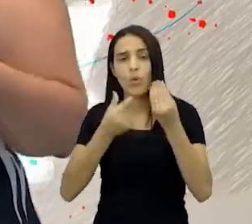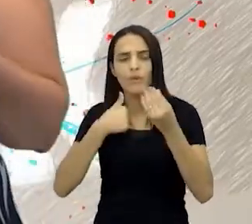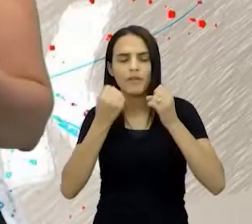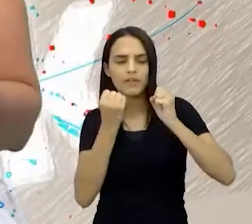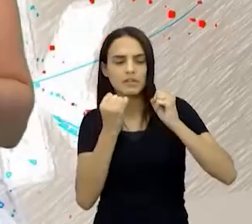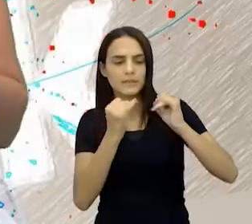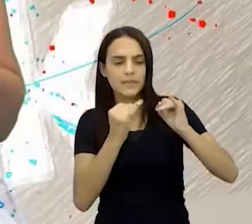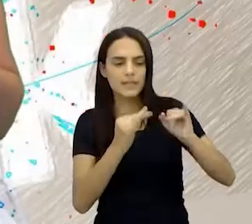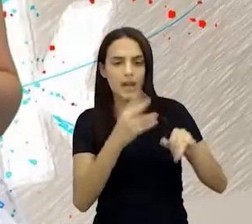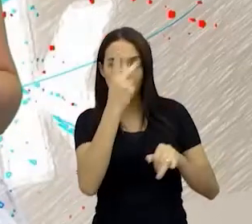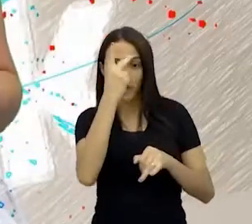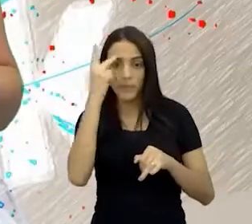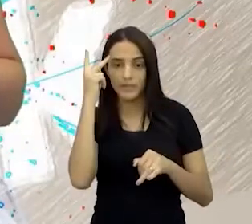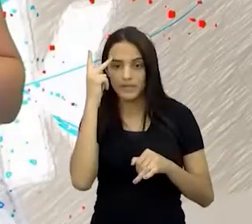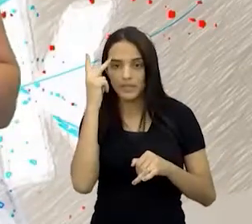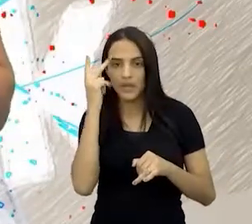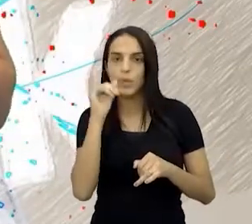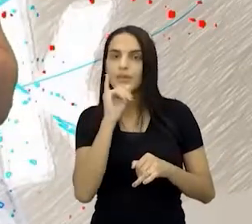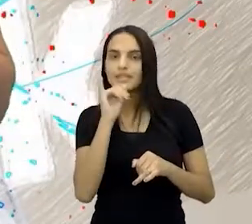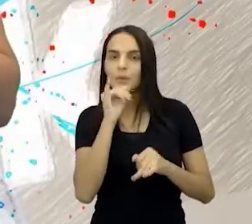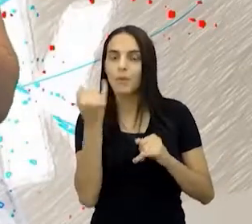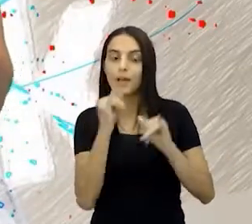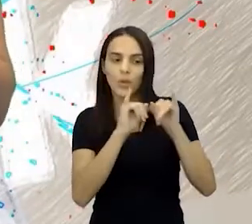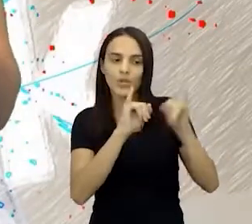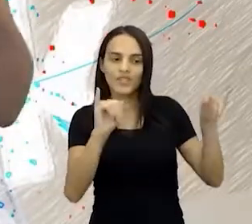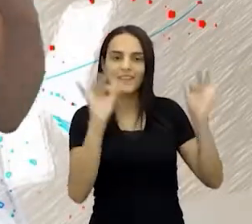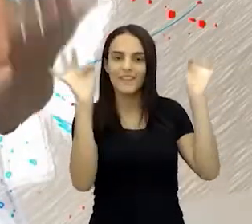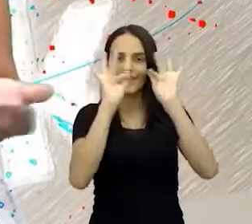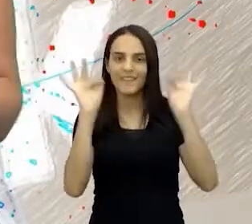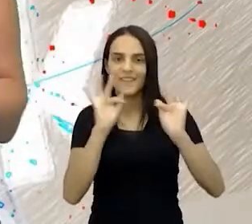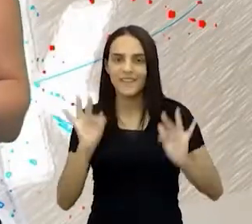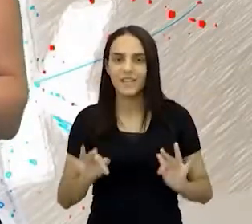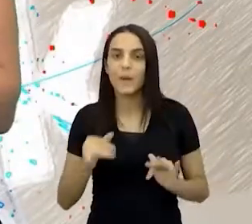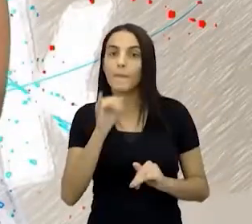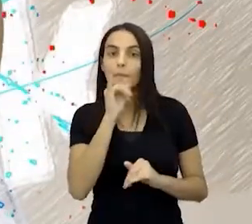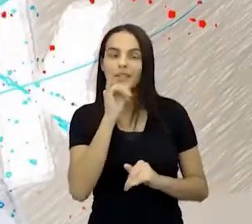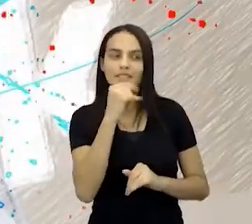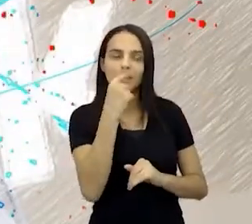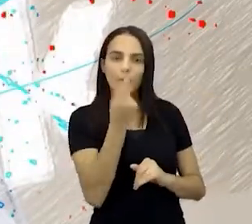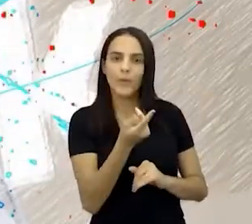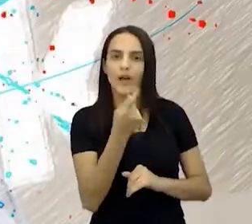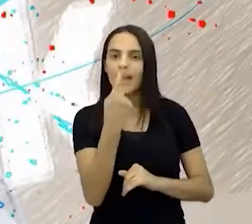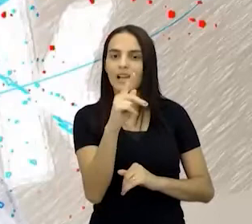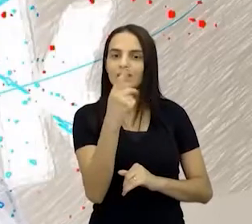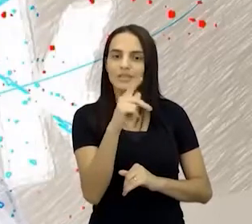paciente uma notícia feliz, vai que o paciente está grávida.